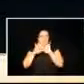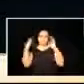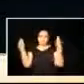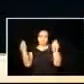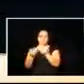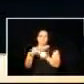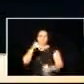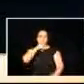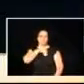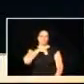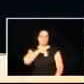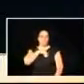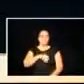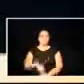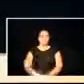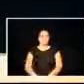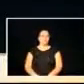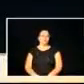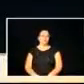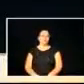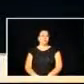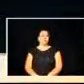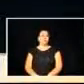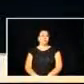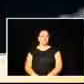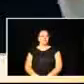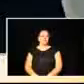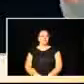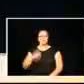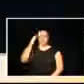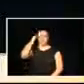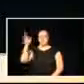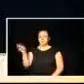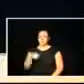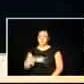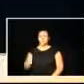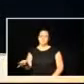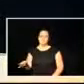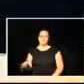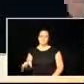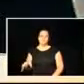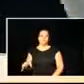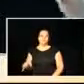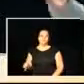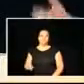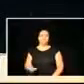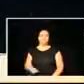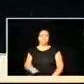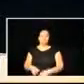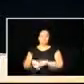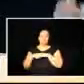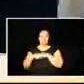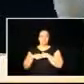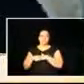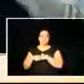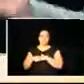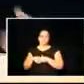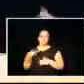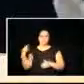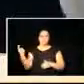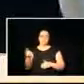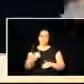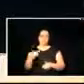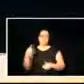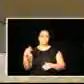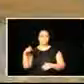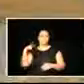Taubaté. Senhor presidente, são essas minhas considerações, muito obrigado e parabéns aos nobres padres dessa casa, vereador Douglas Carbone, que trabalhou